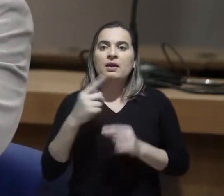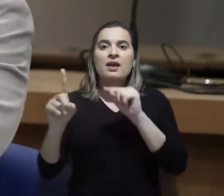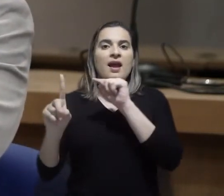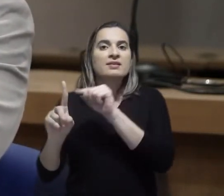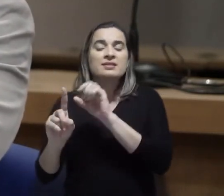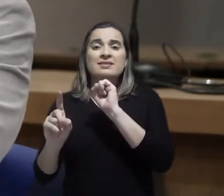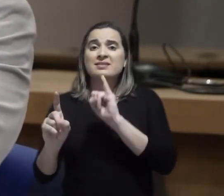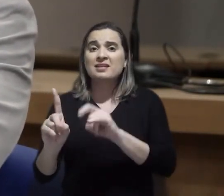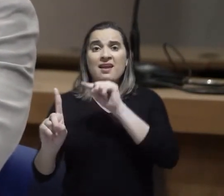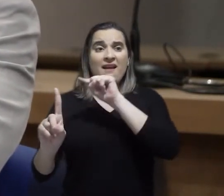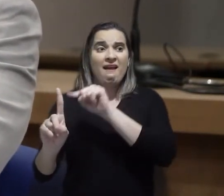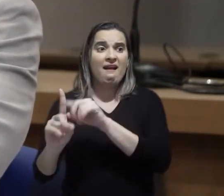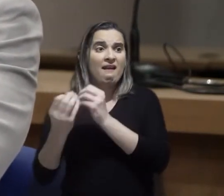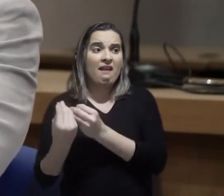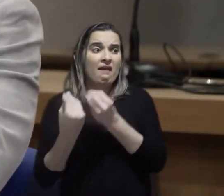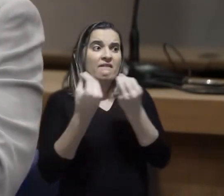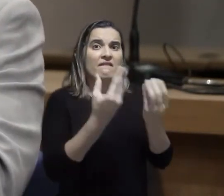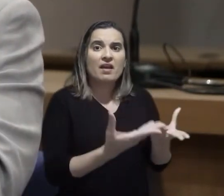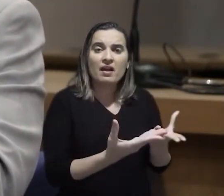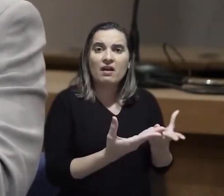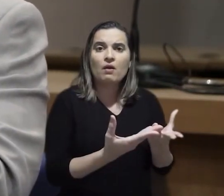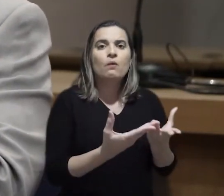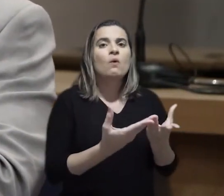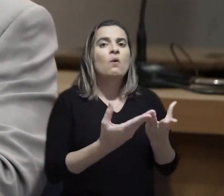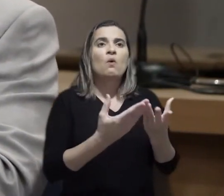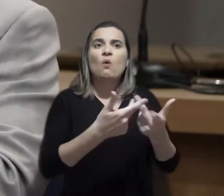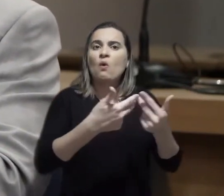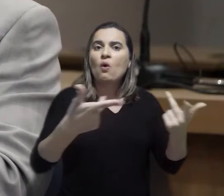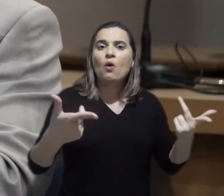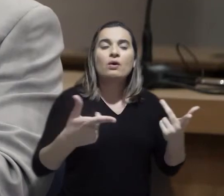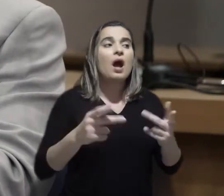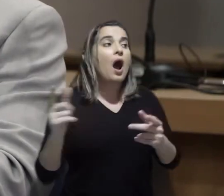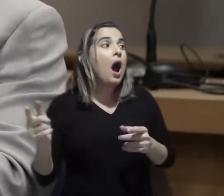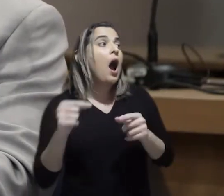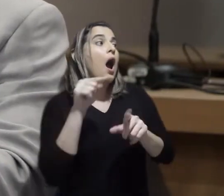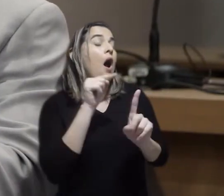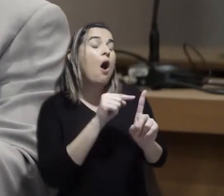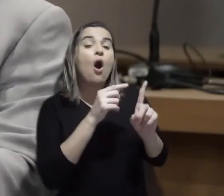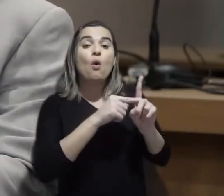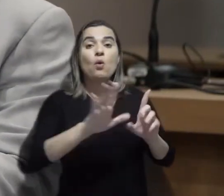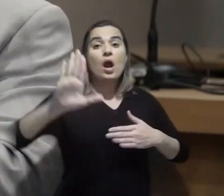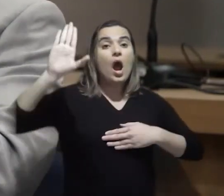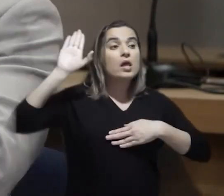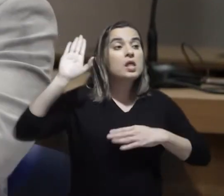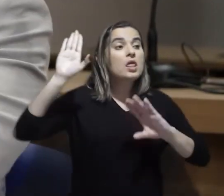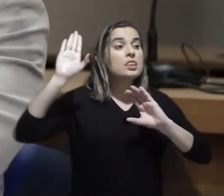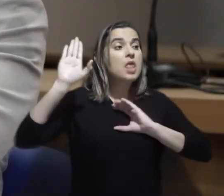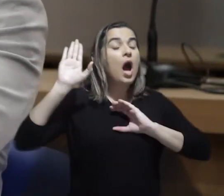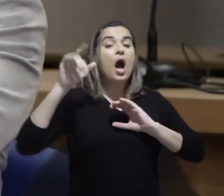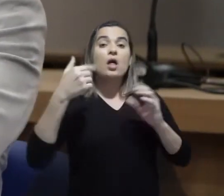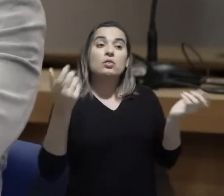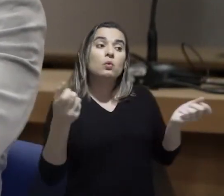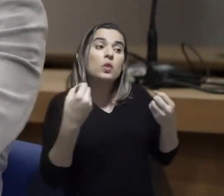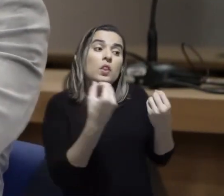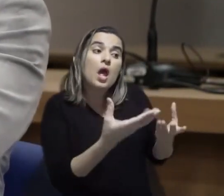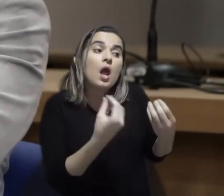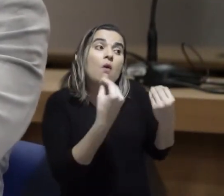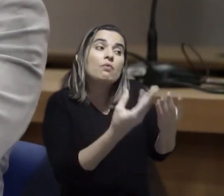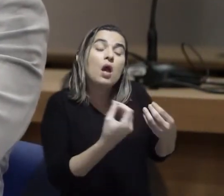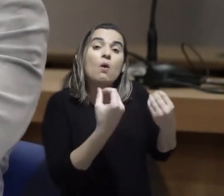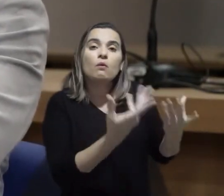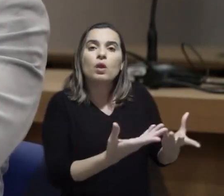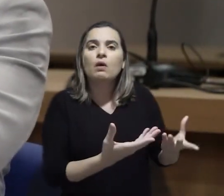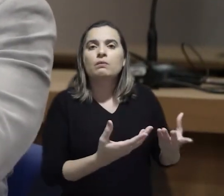de campanha eleitoral. E esse é o raciocínio do Tribunal Superior Eleitoral. Ora, Se é proibido no período de